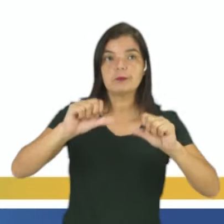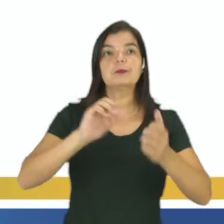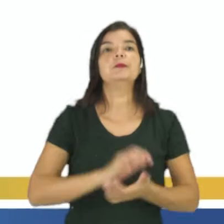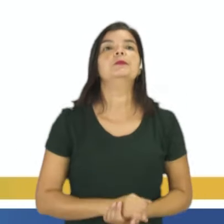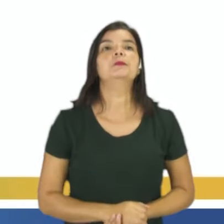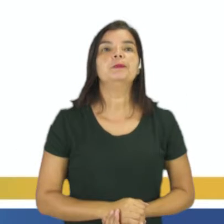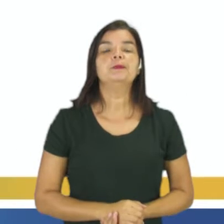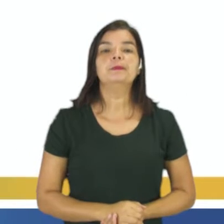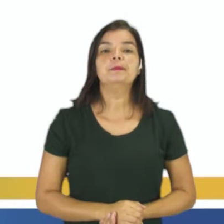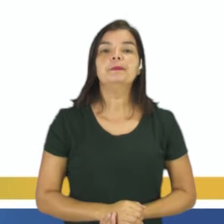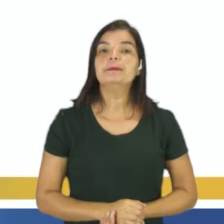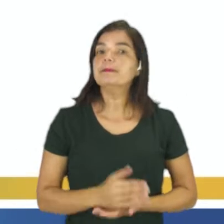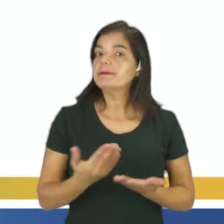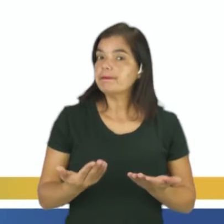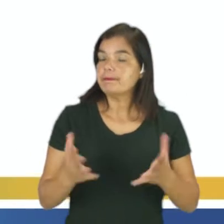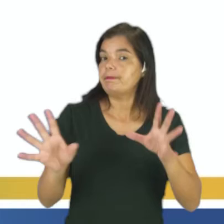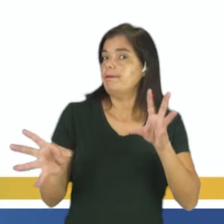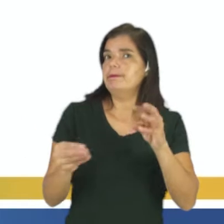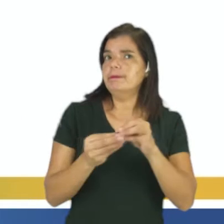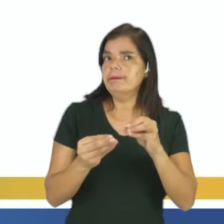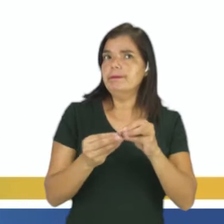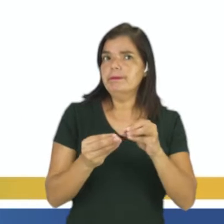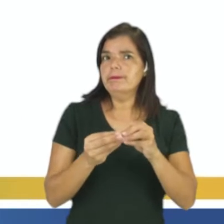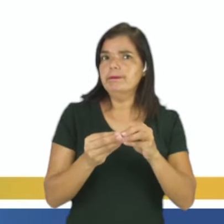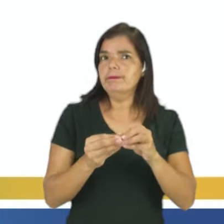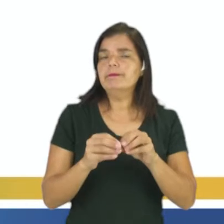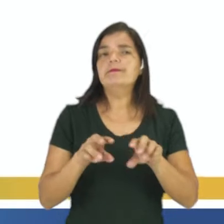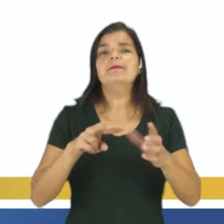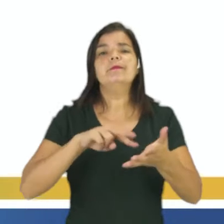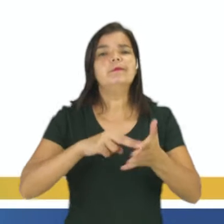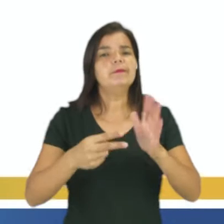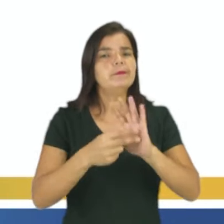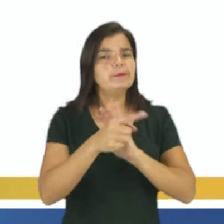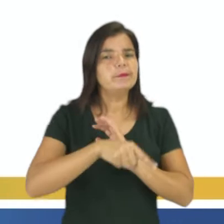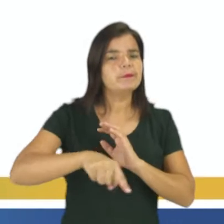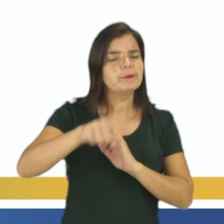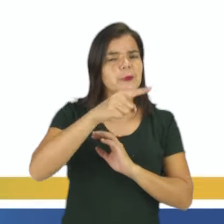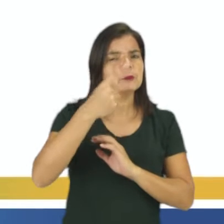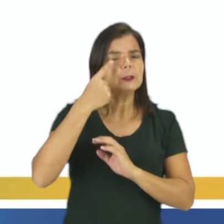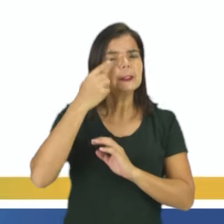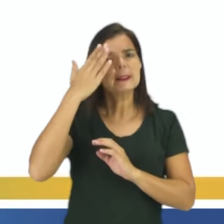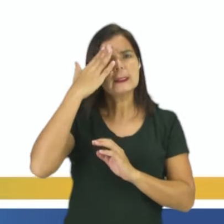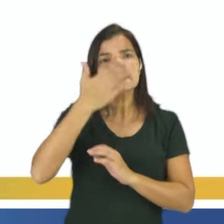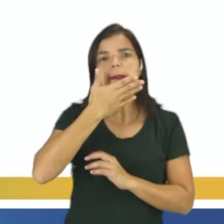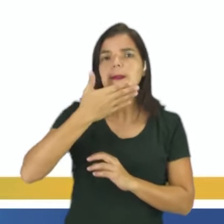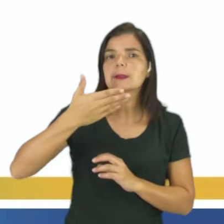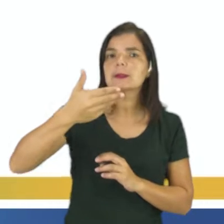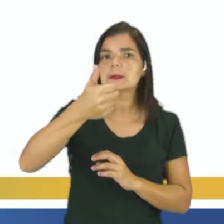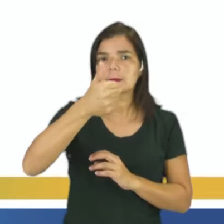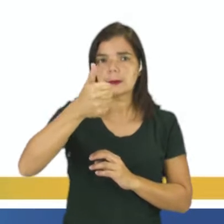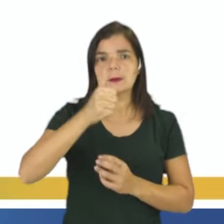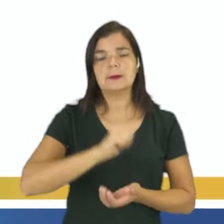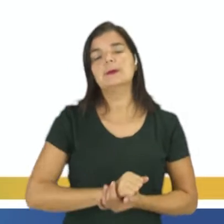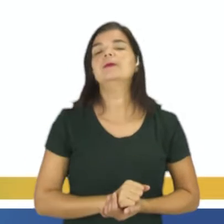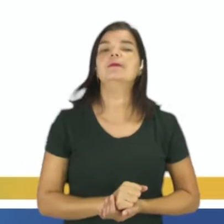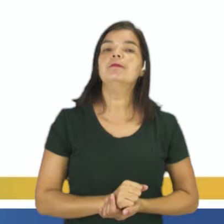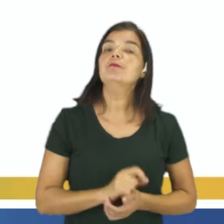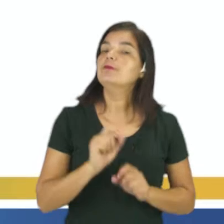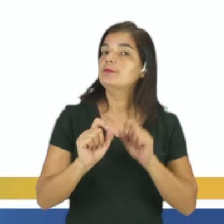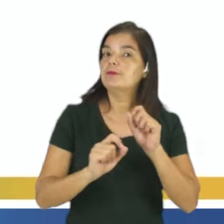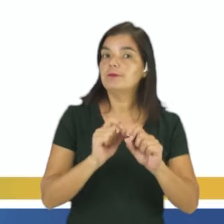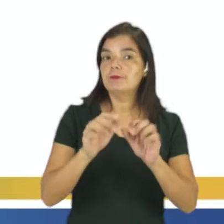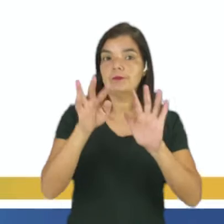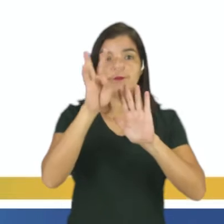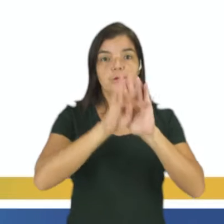negativos, tá? E resumo, bem a grosso modo, para que você não se perca nesse raciocínio. Trata-se